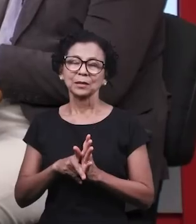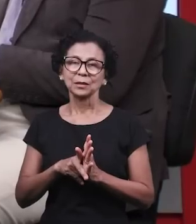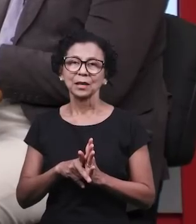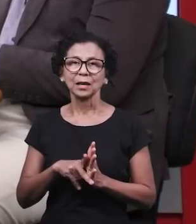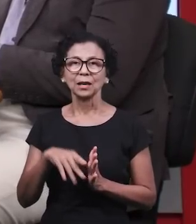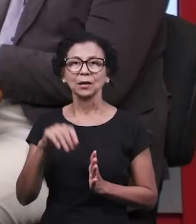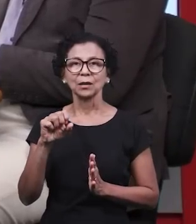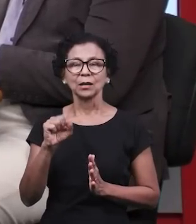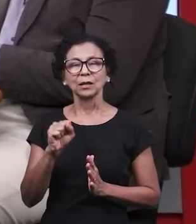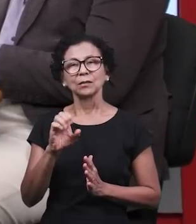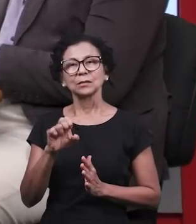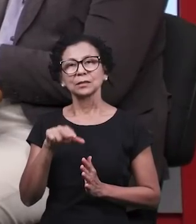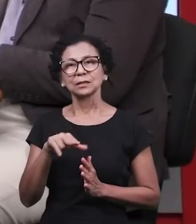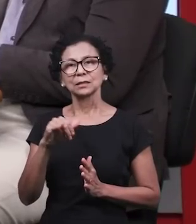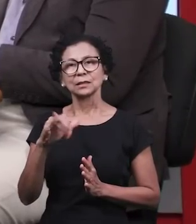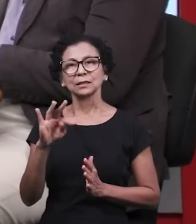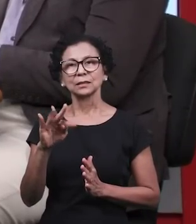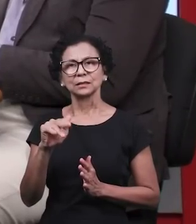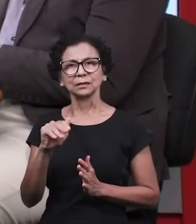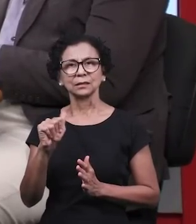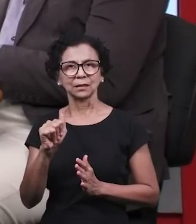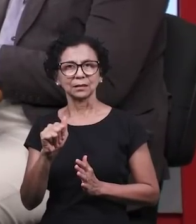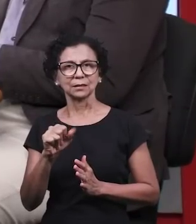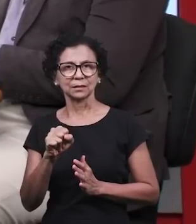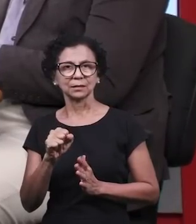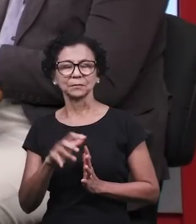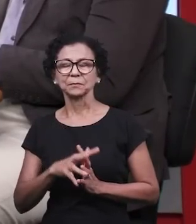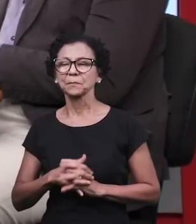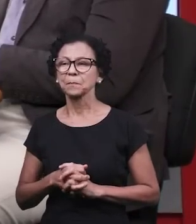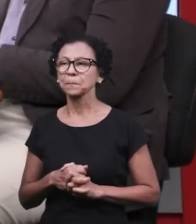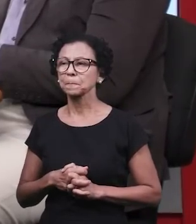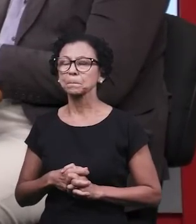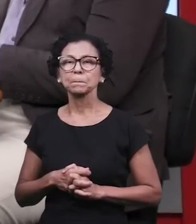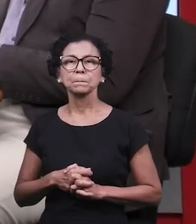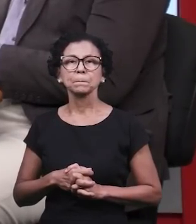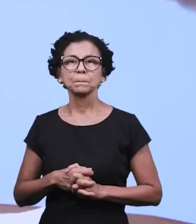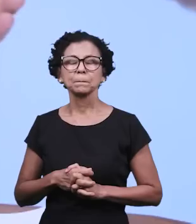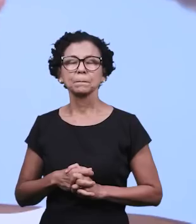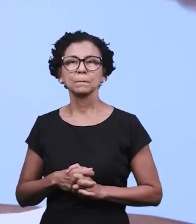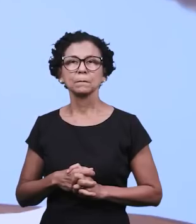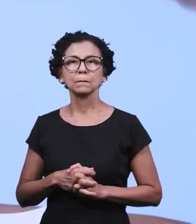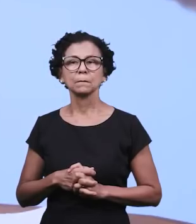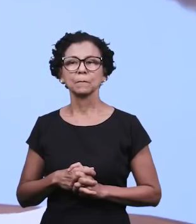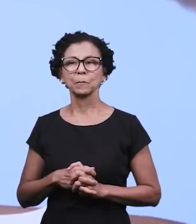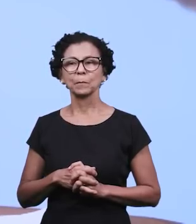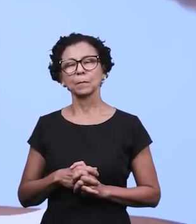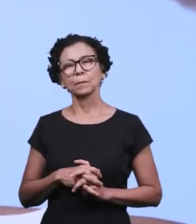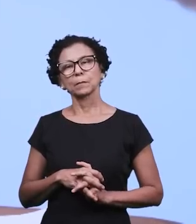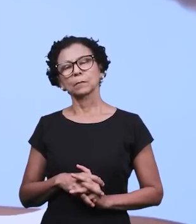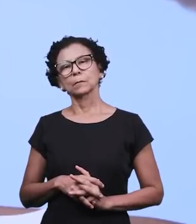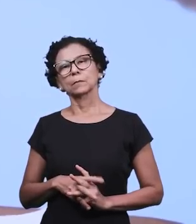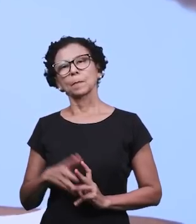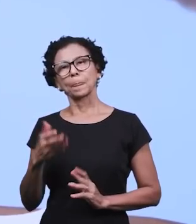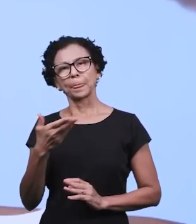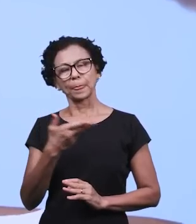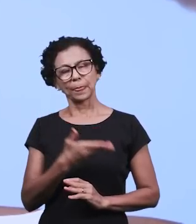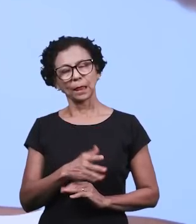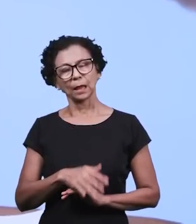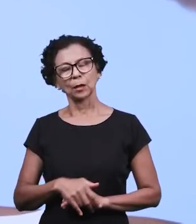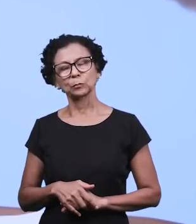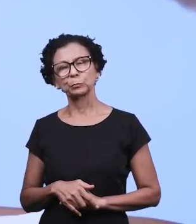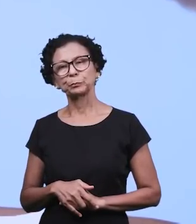faz a promessa para Abraão: sai da tua terra, da tua parentela e vai para um lugar que eu te mostrarei. Então ali tem